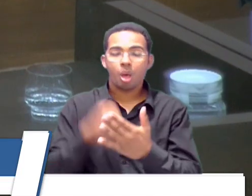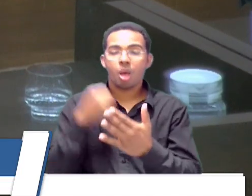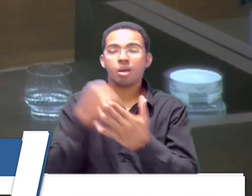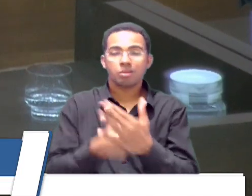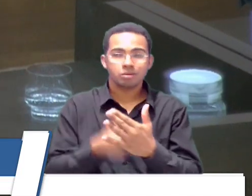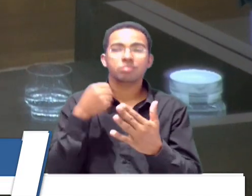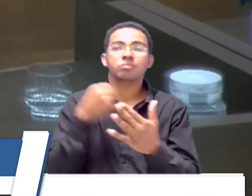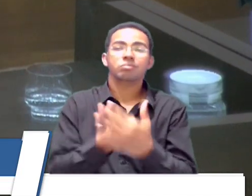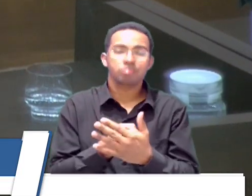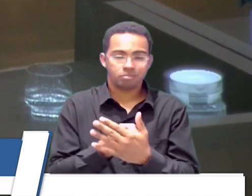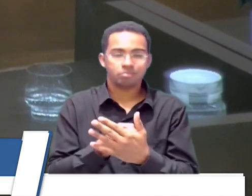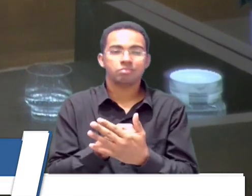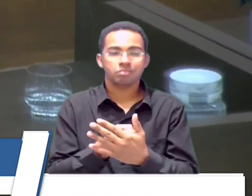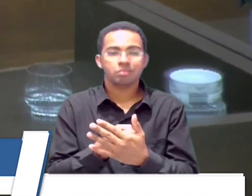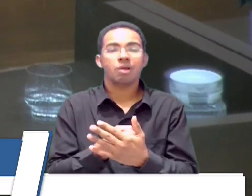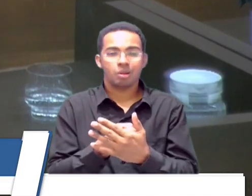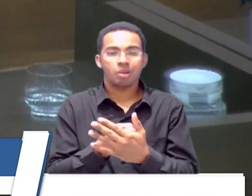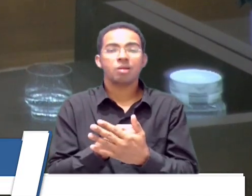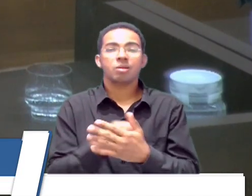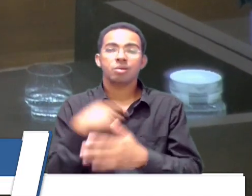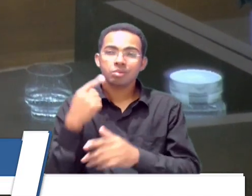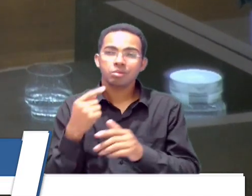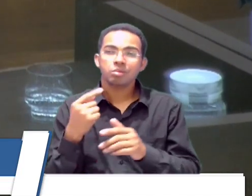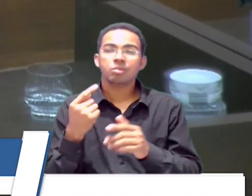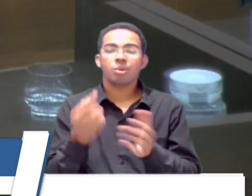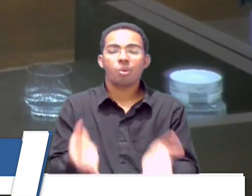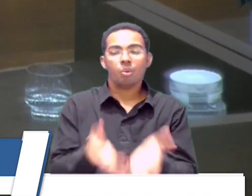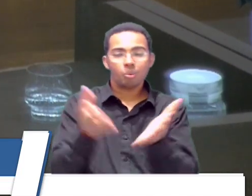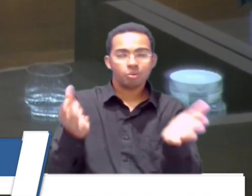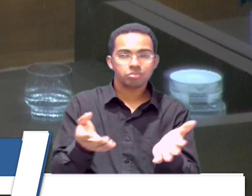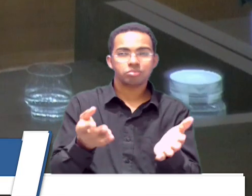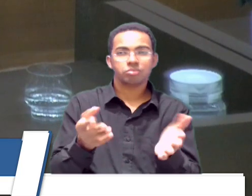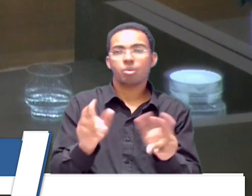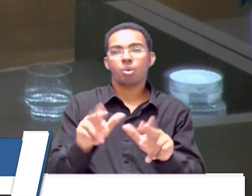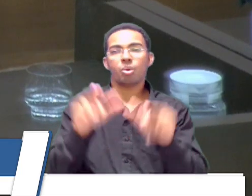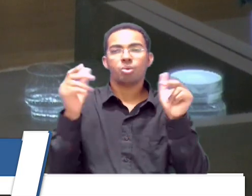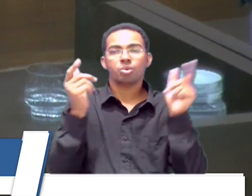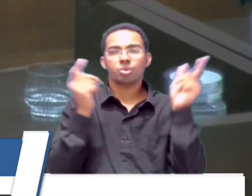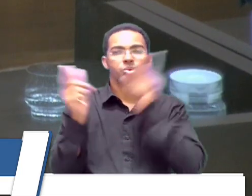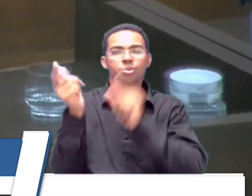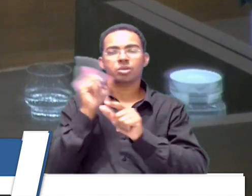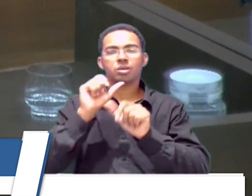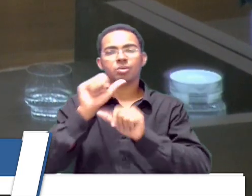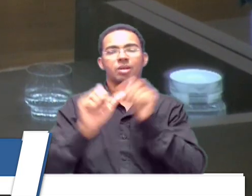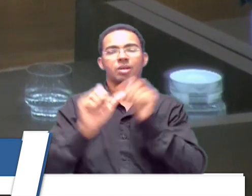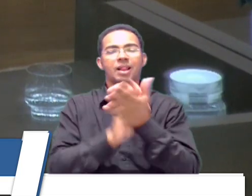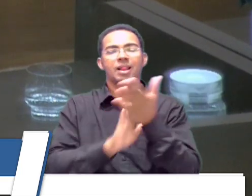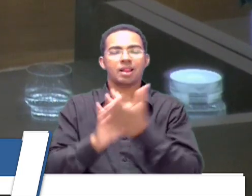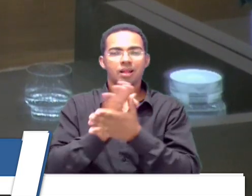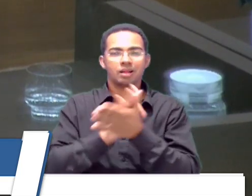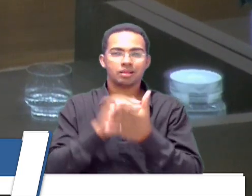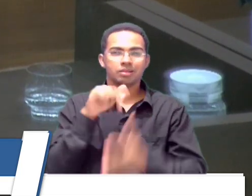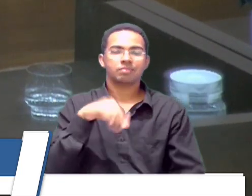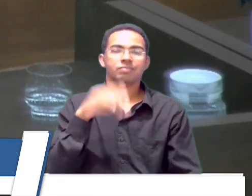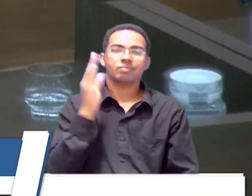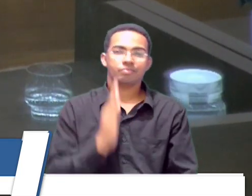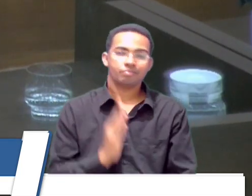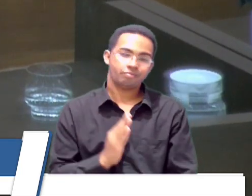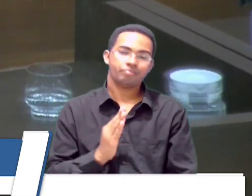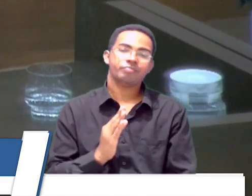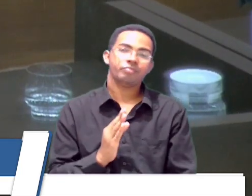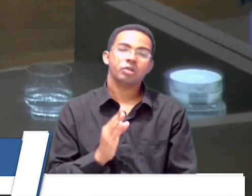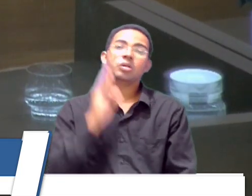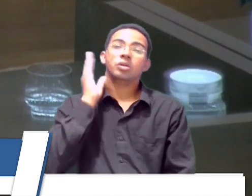gente pressionando, a gente tensionando, a gente nunca vai conseguir mudar nada nesse país. Então já